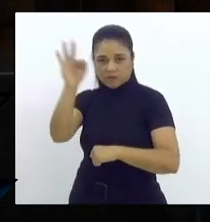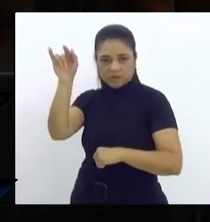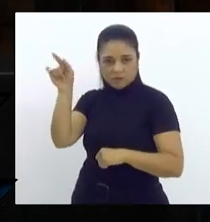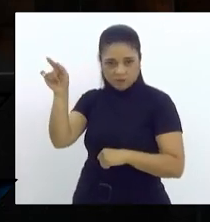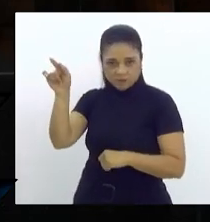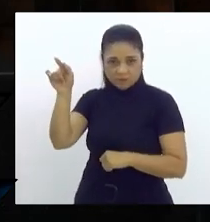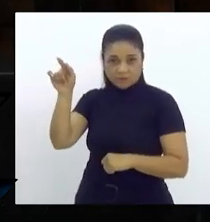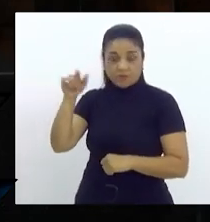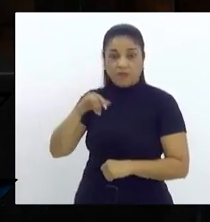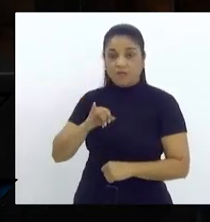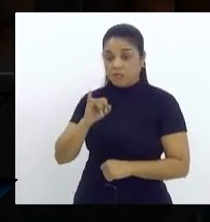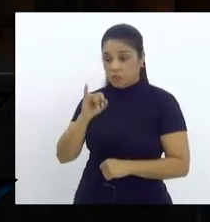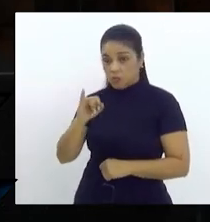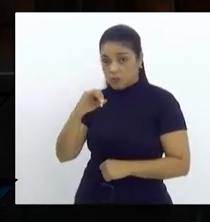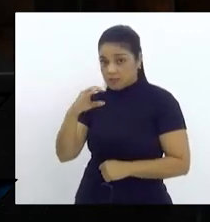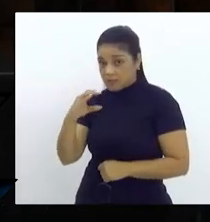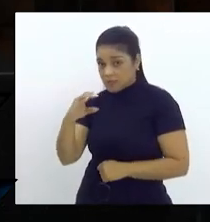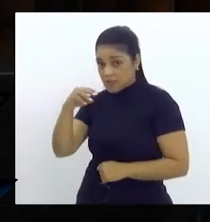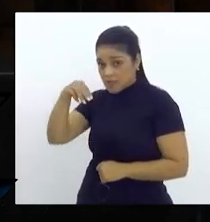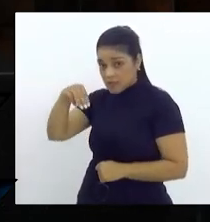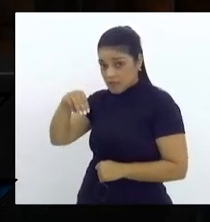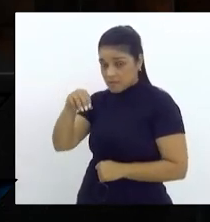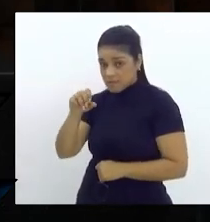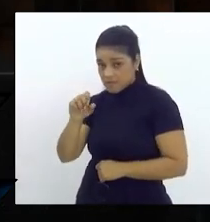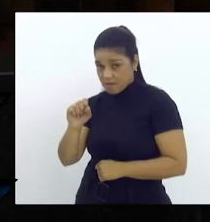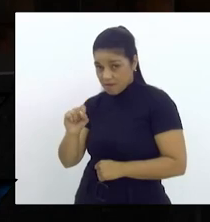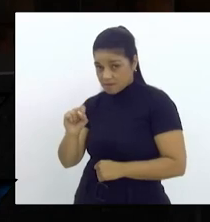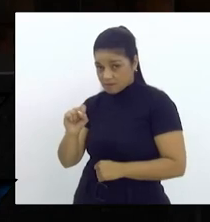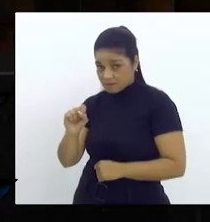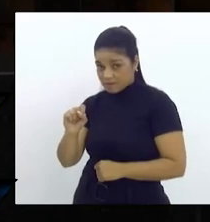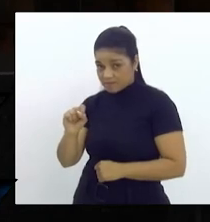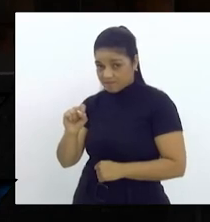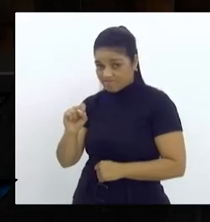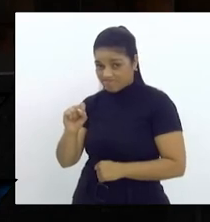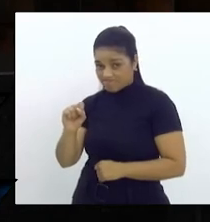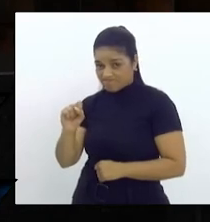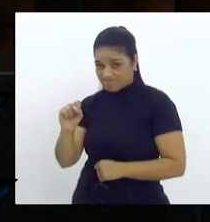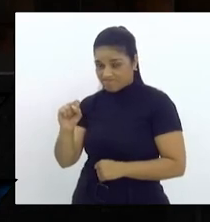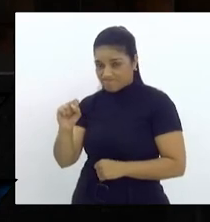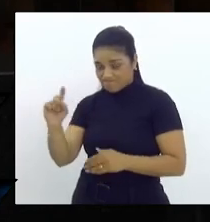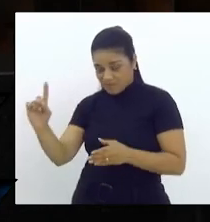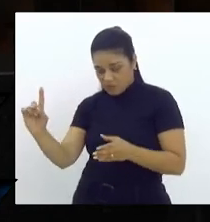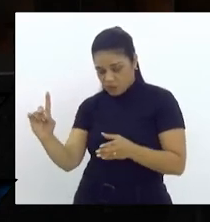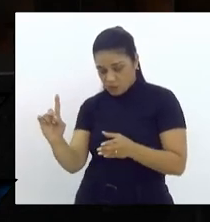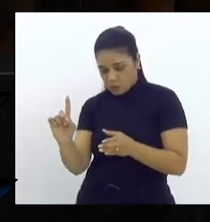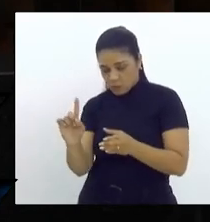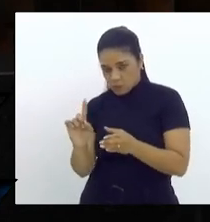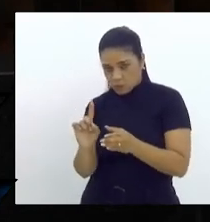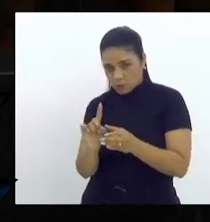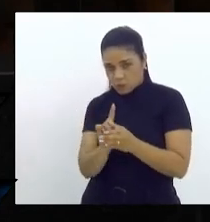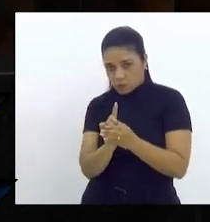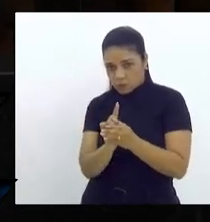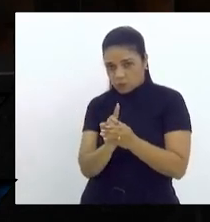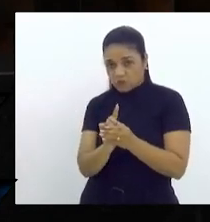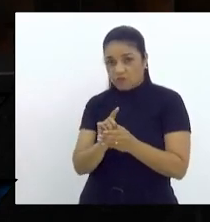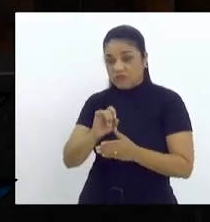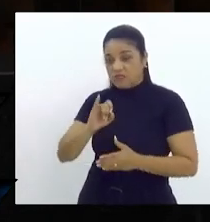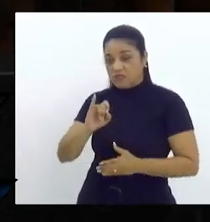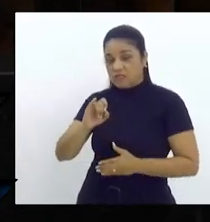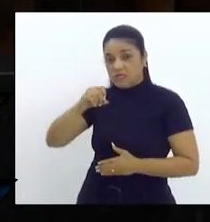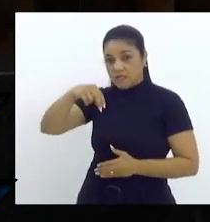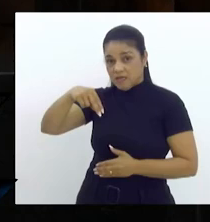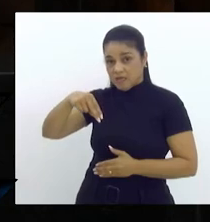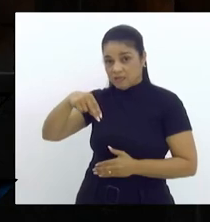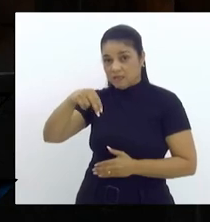E o ICMS se fundirá, se somará com o